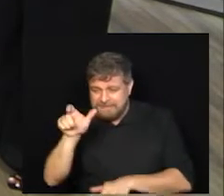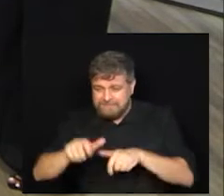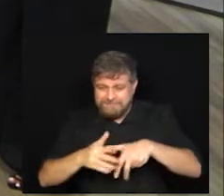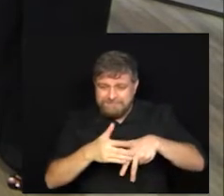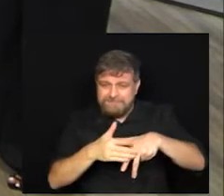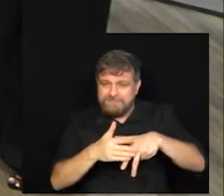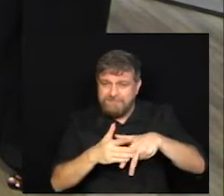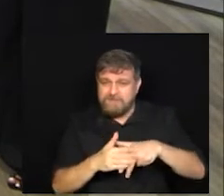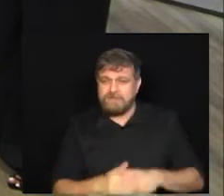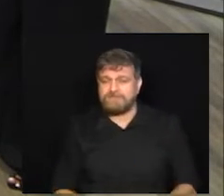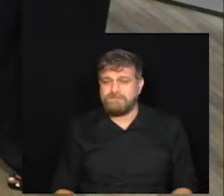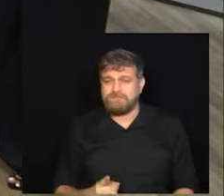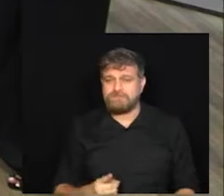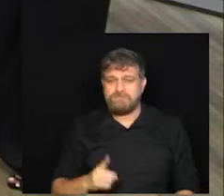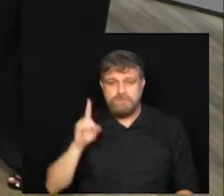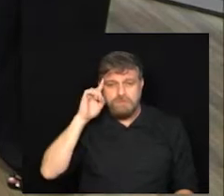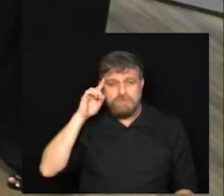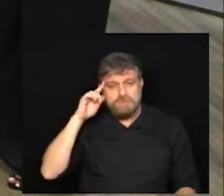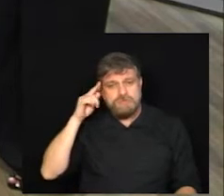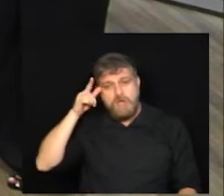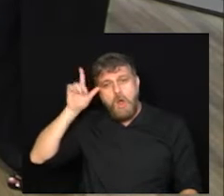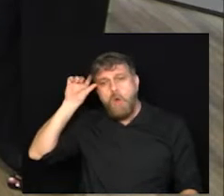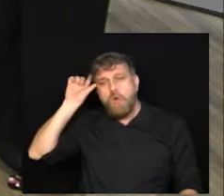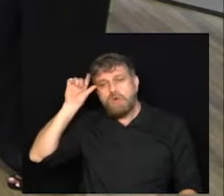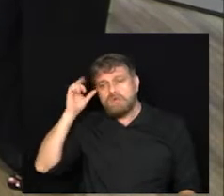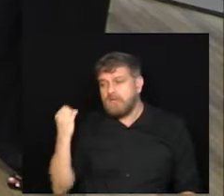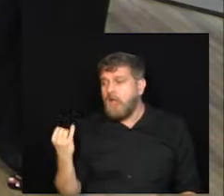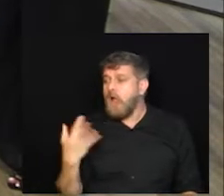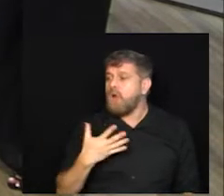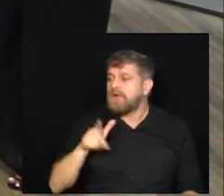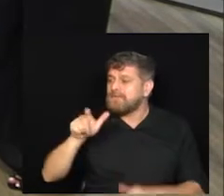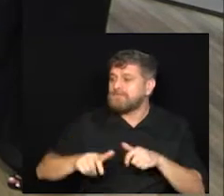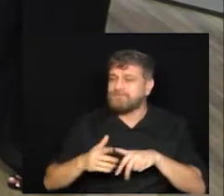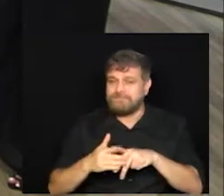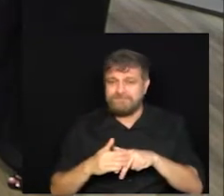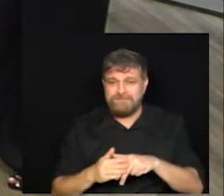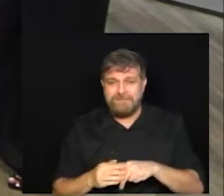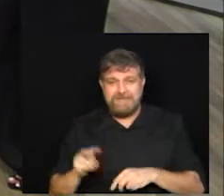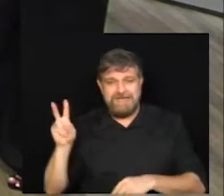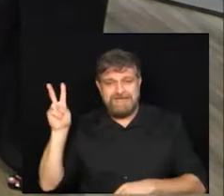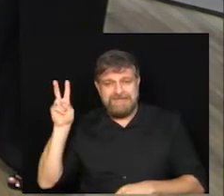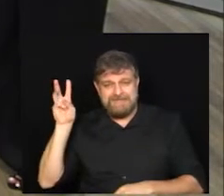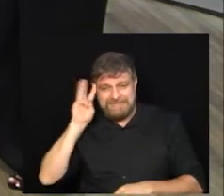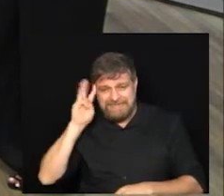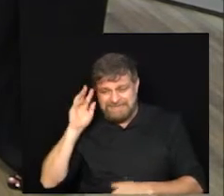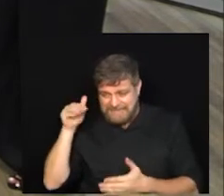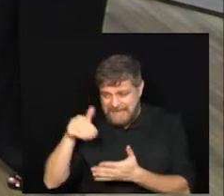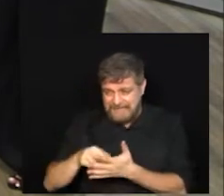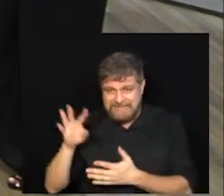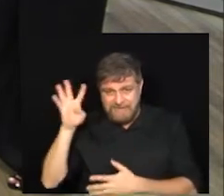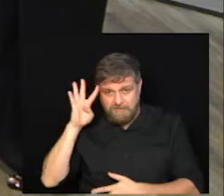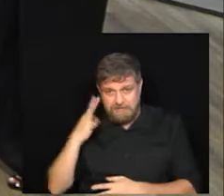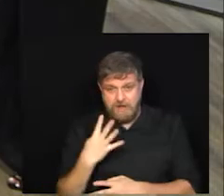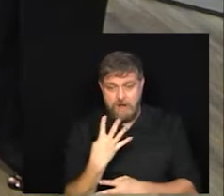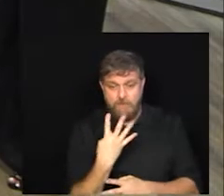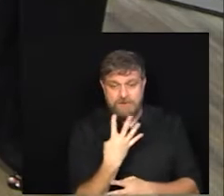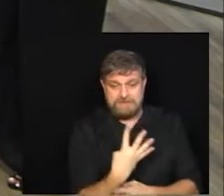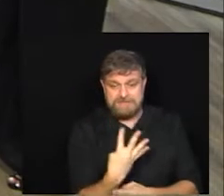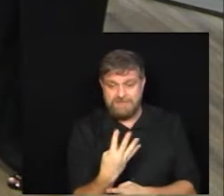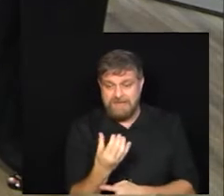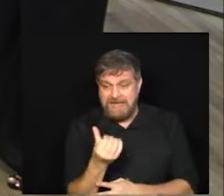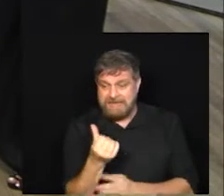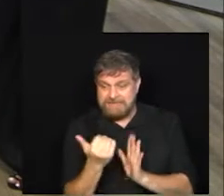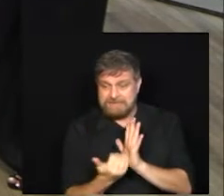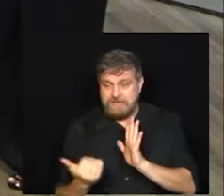quantos casos novos nós tivemos na cidade? Nós tivemos, olha, de terça para quarta, 446 casos a